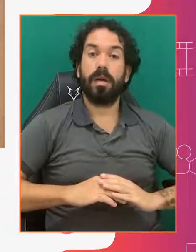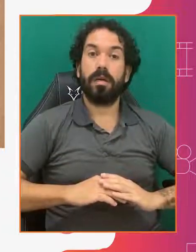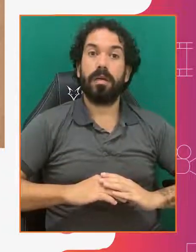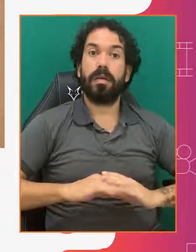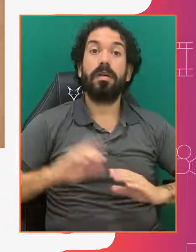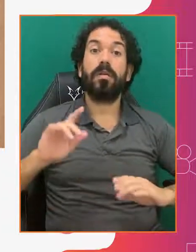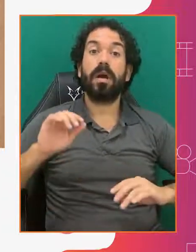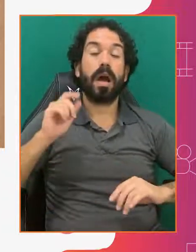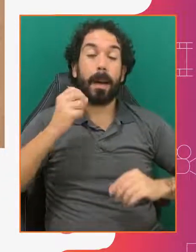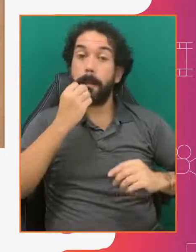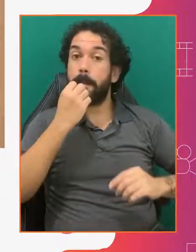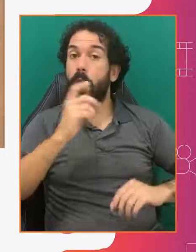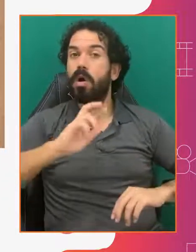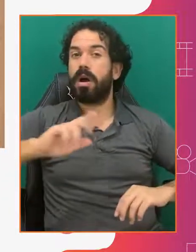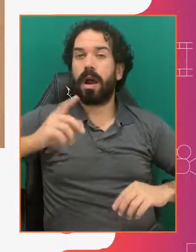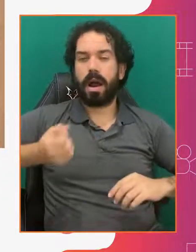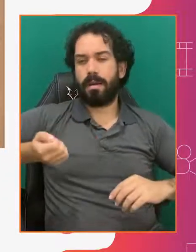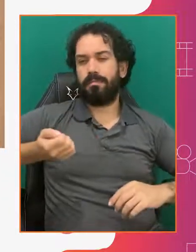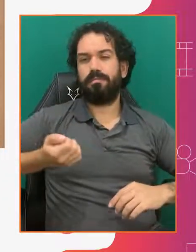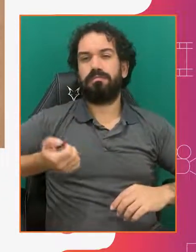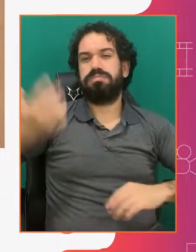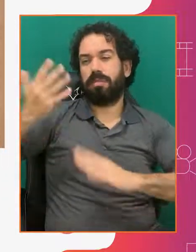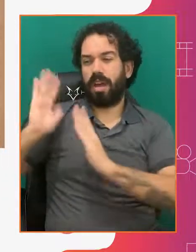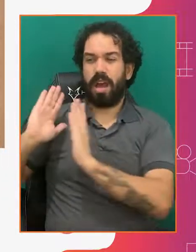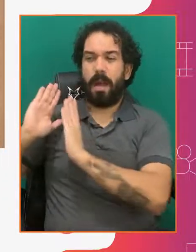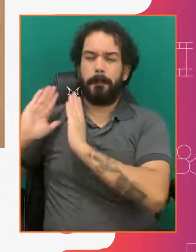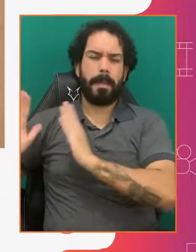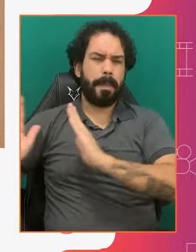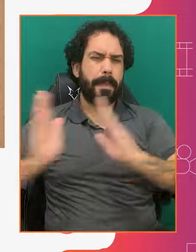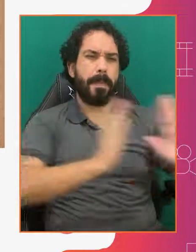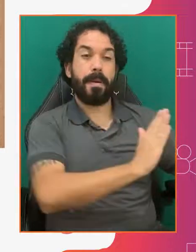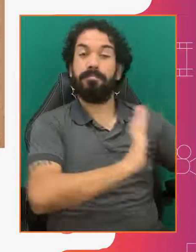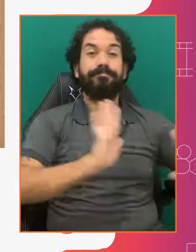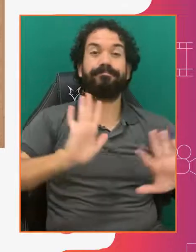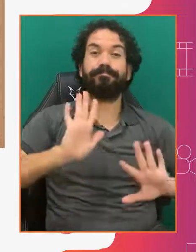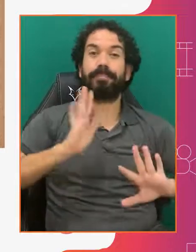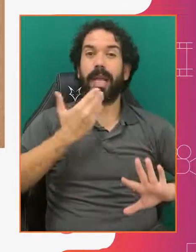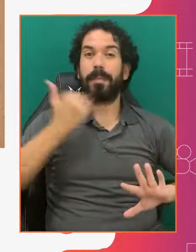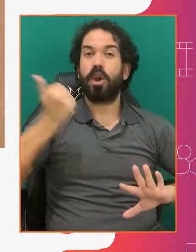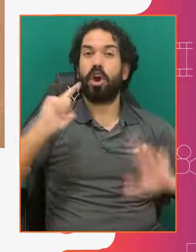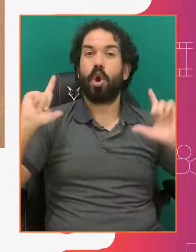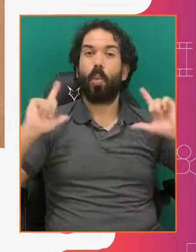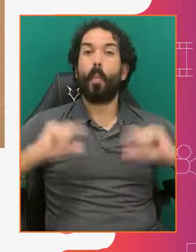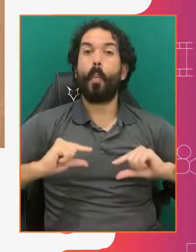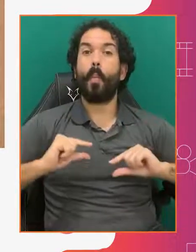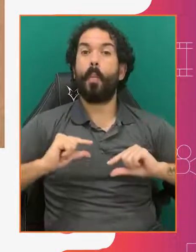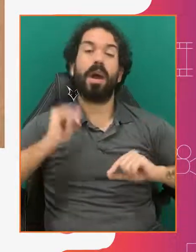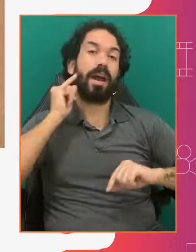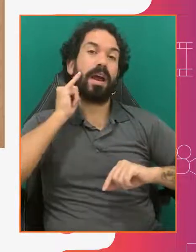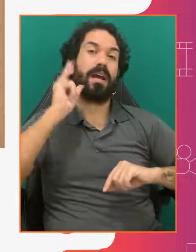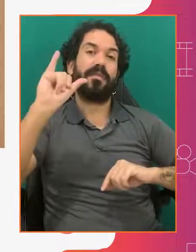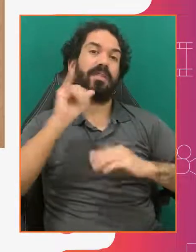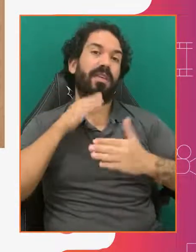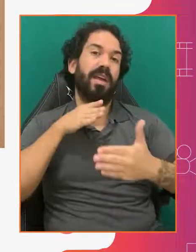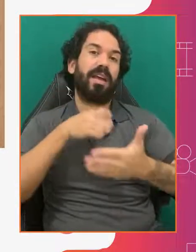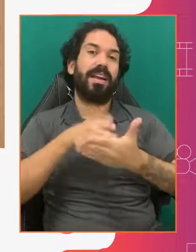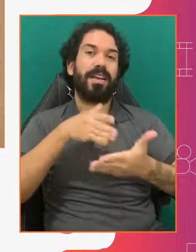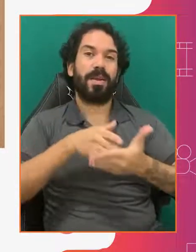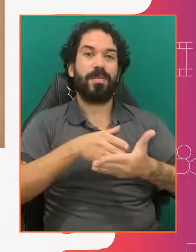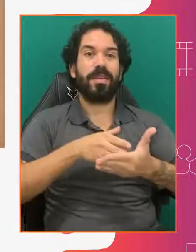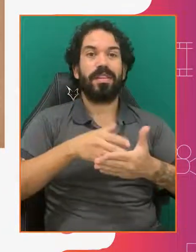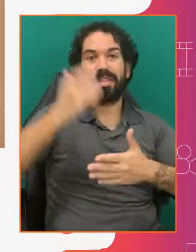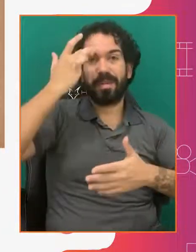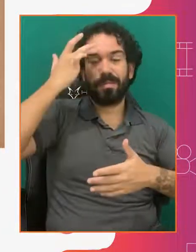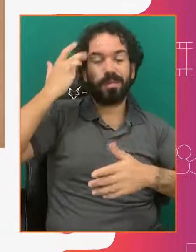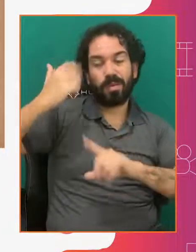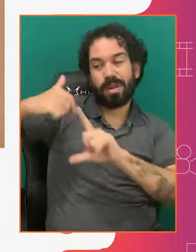for possível não marcar muitas poses nesse processo, é melhor, porque assim não limita muito